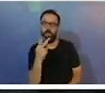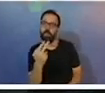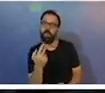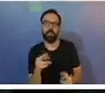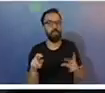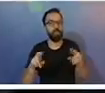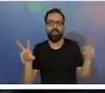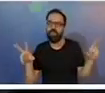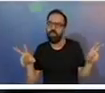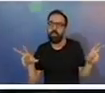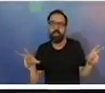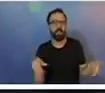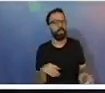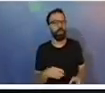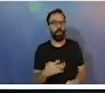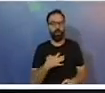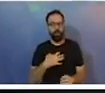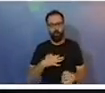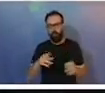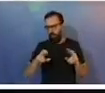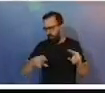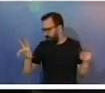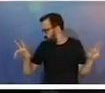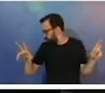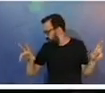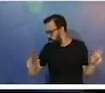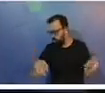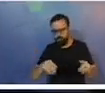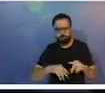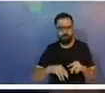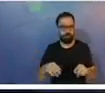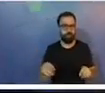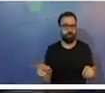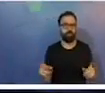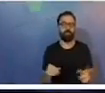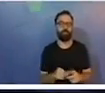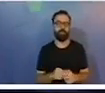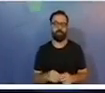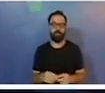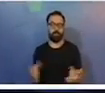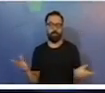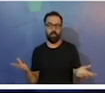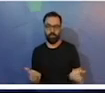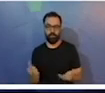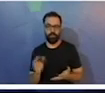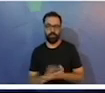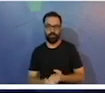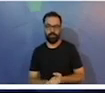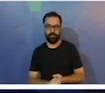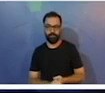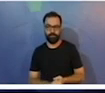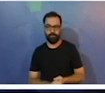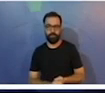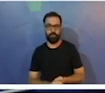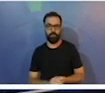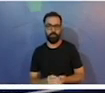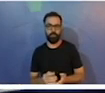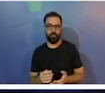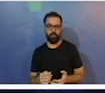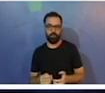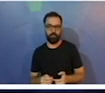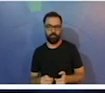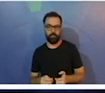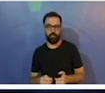que muitos vêm morar aqui junto com a gente. Agora, nós temos hoje